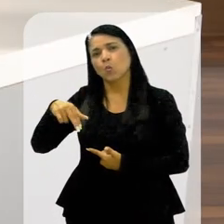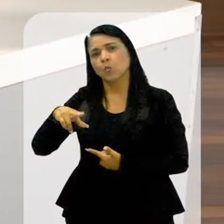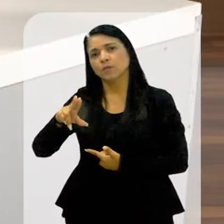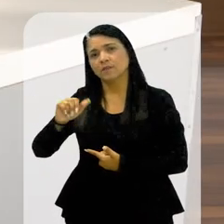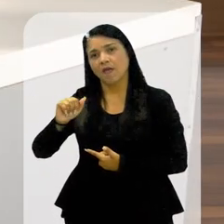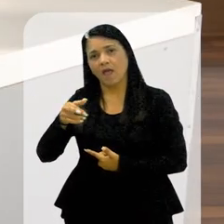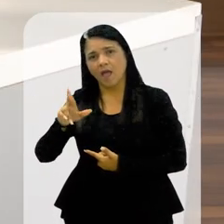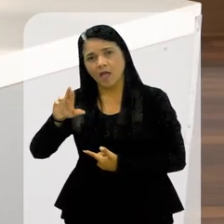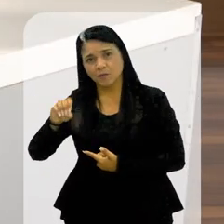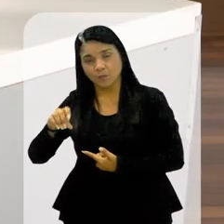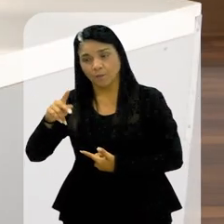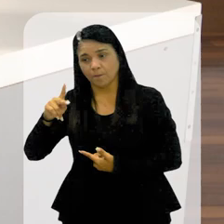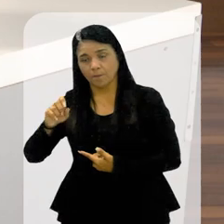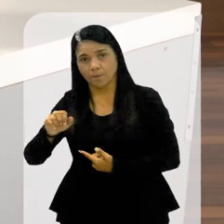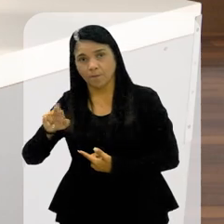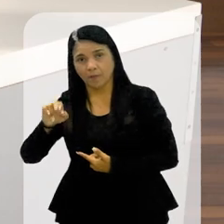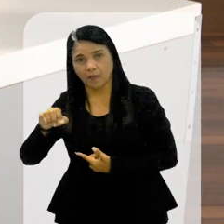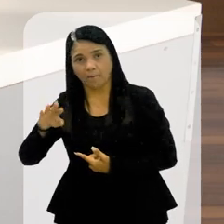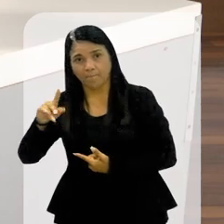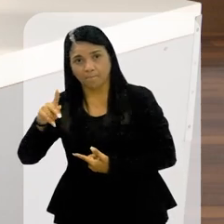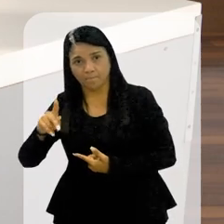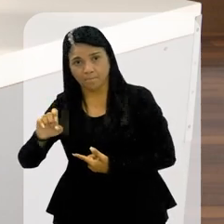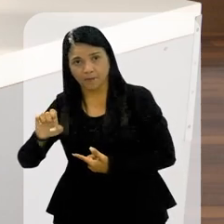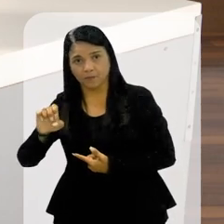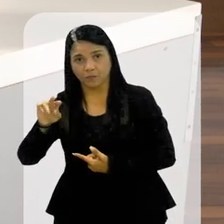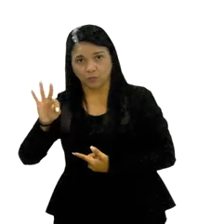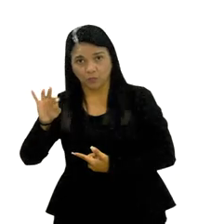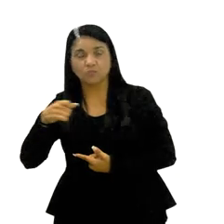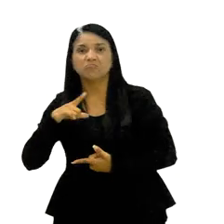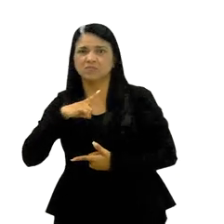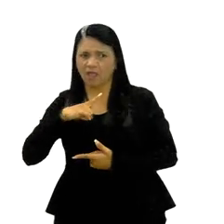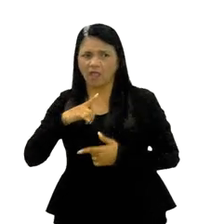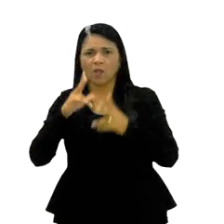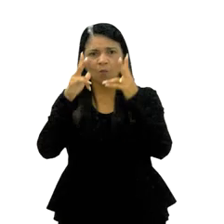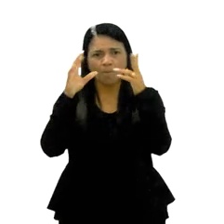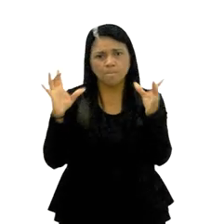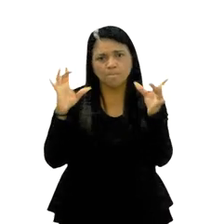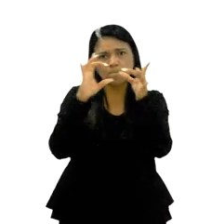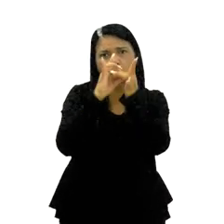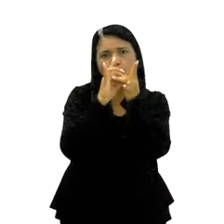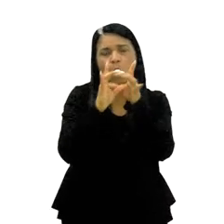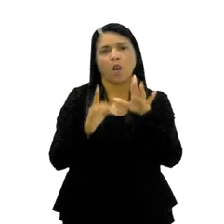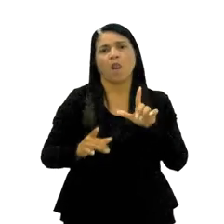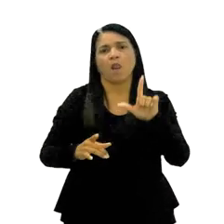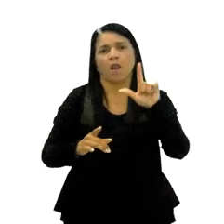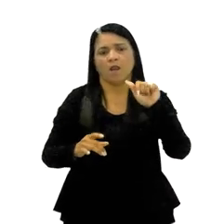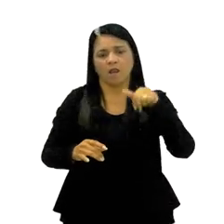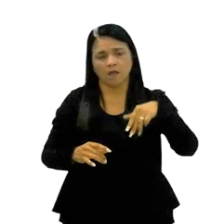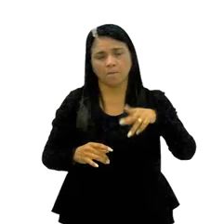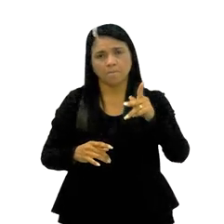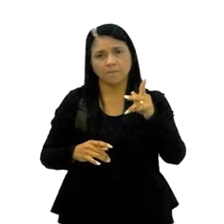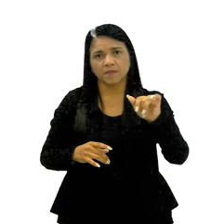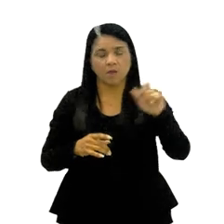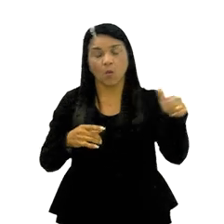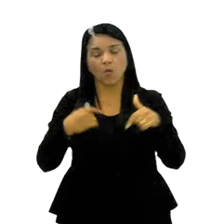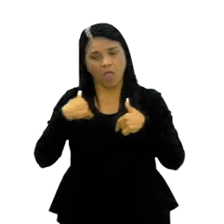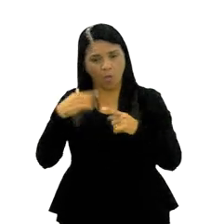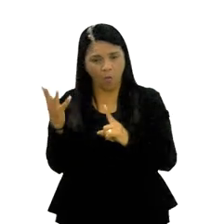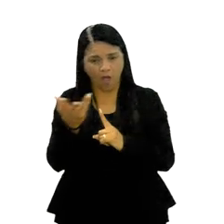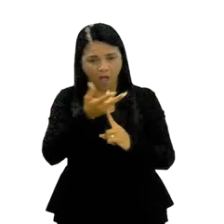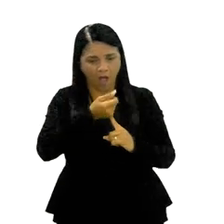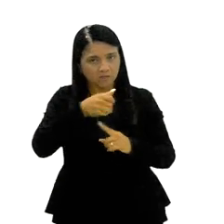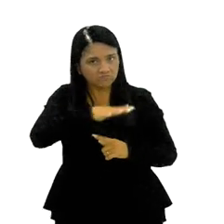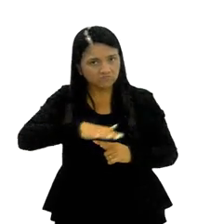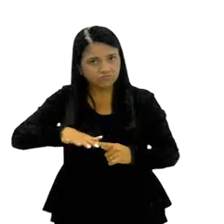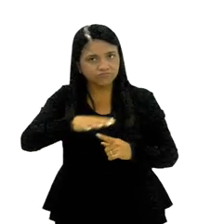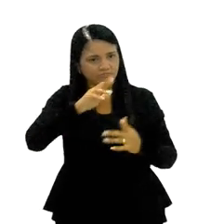que o Lunário Perpétuo tem muito de Lampião. É, eu vi todo o seu carnaval e, assim, é apaixonante porque a gente olha, eu como